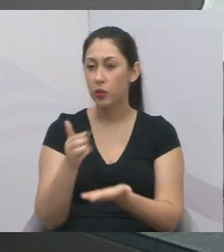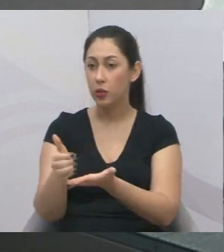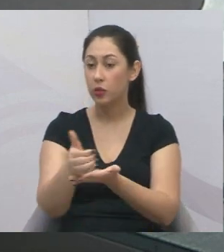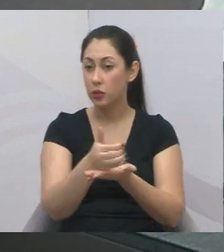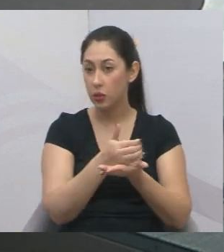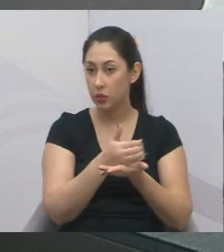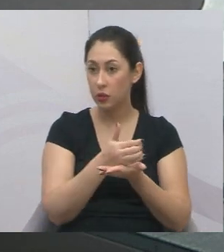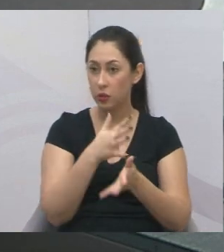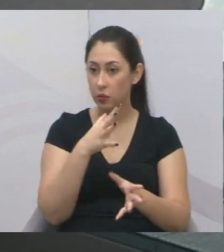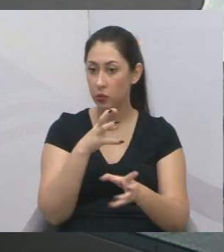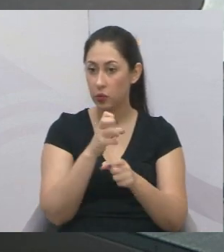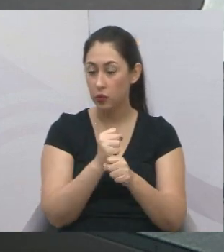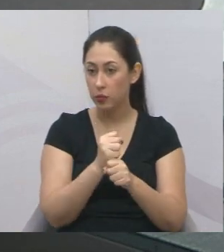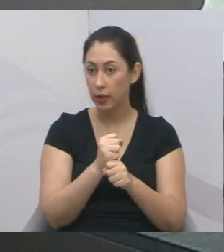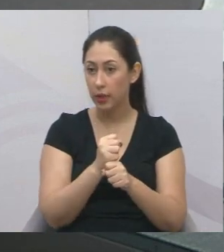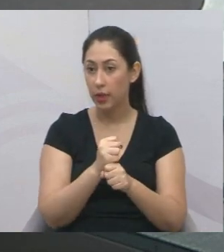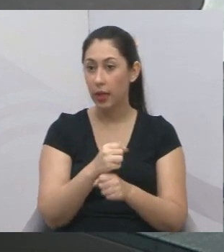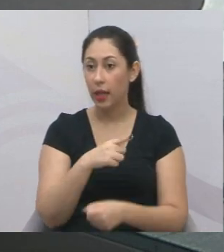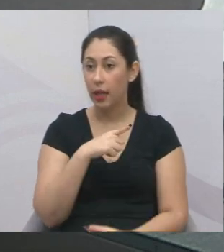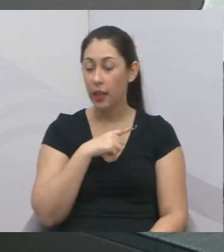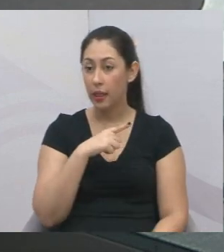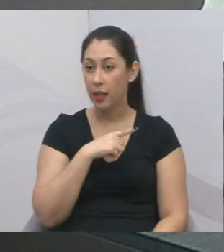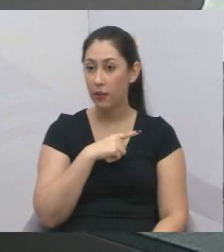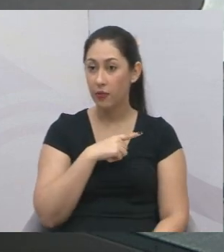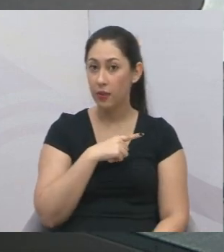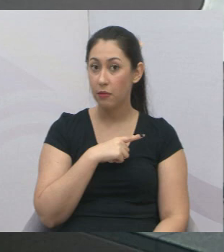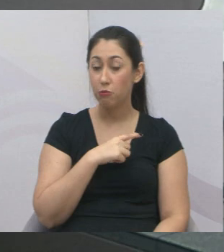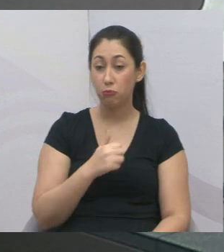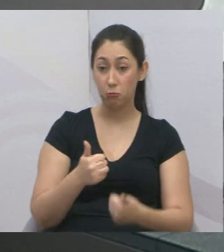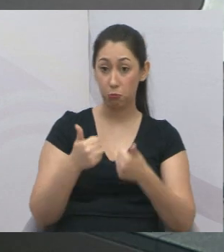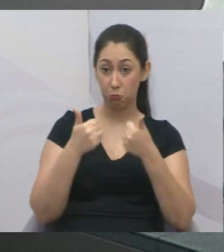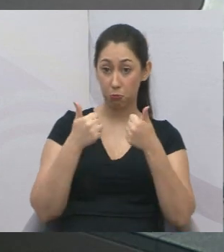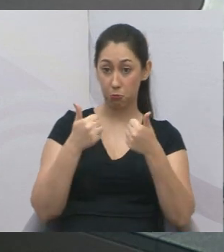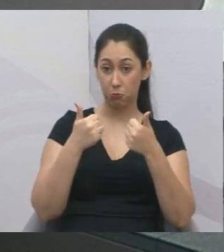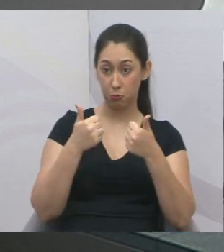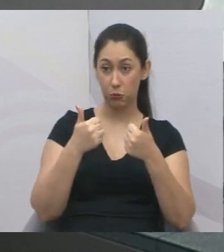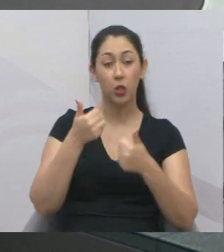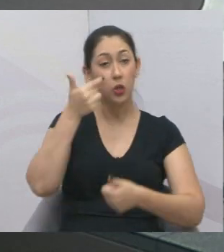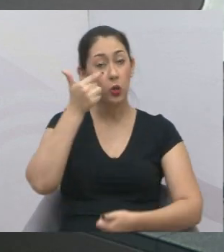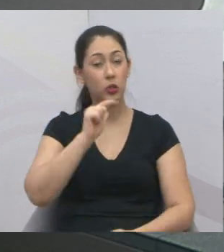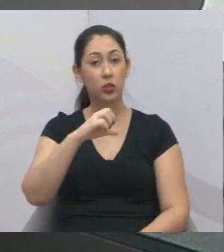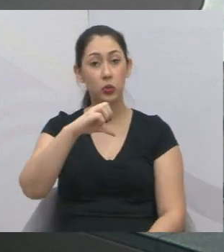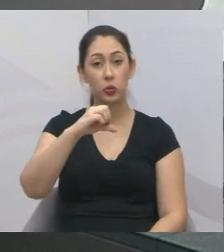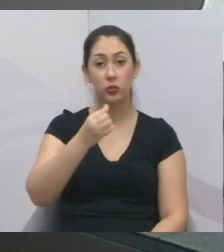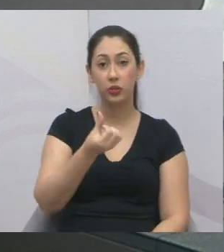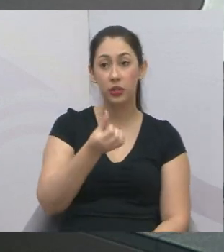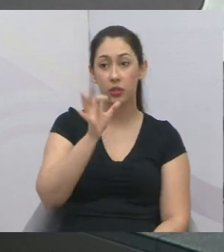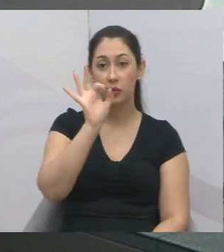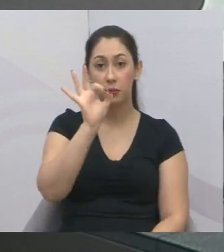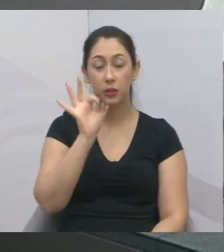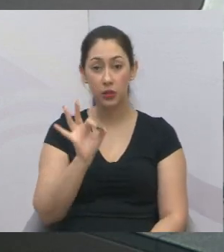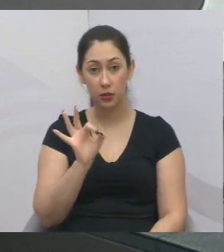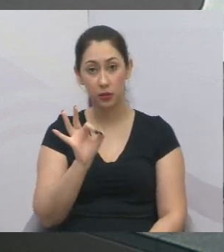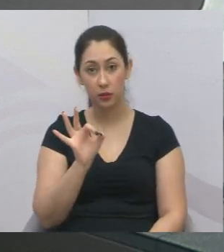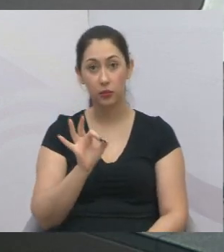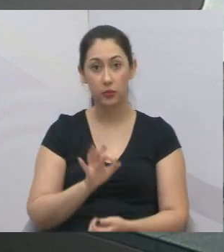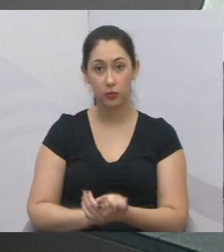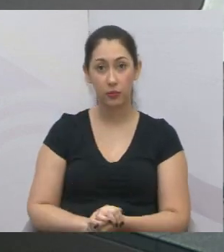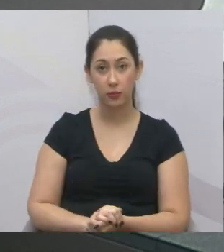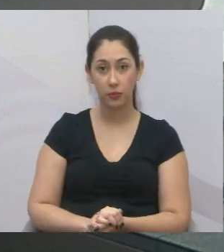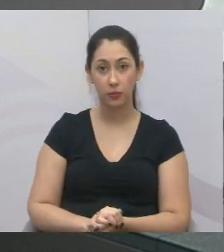das receitas, a gente teve um resultado, na minha opinião, muito positivo. A gente atingiu 96% da meta.